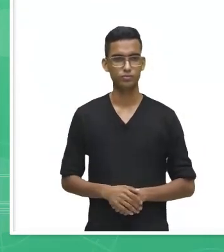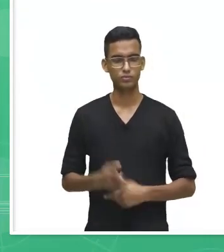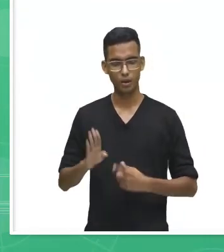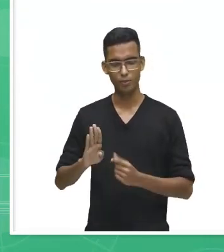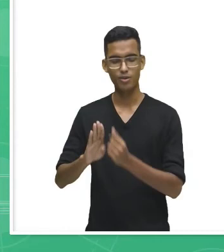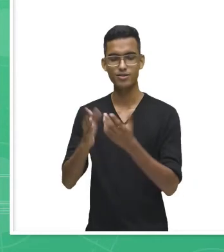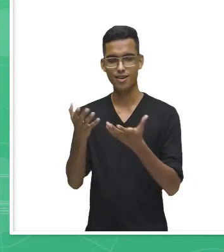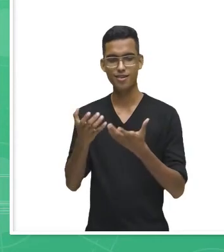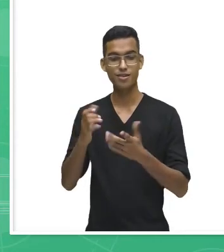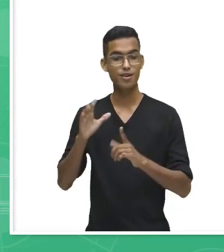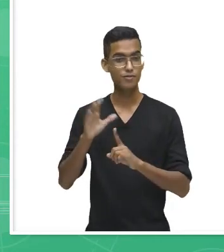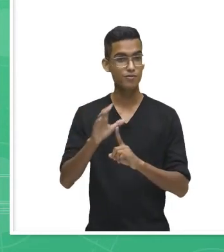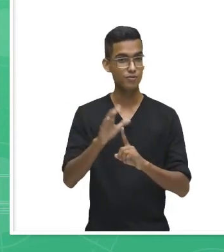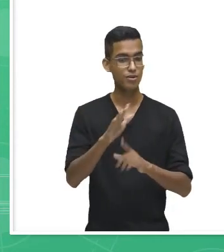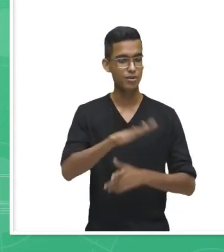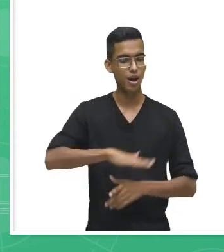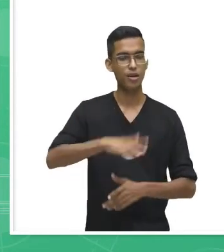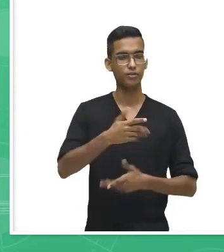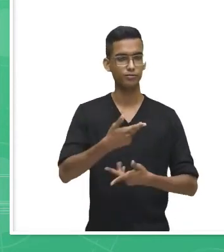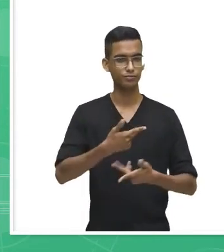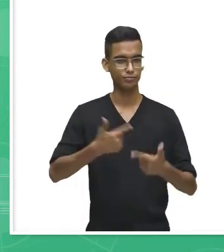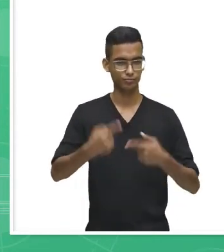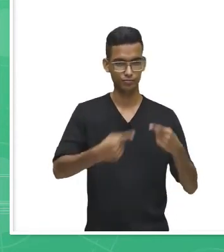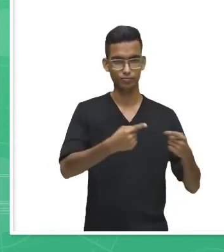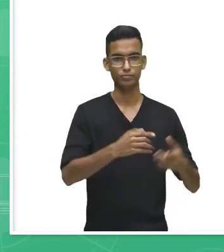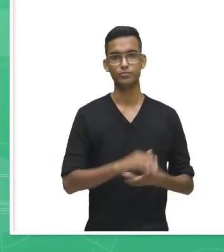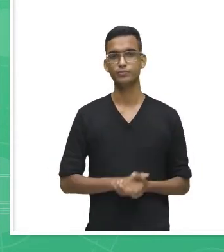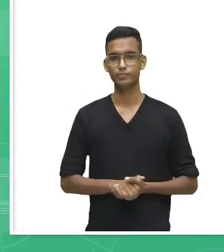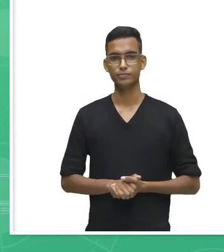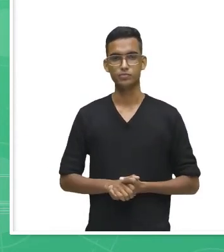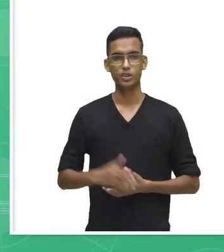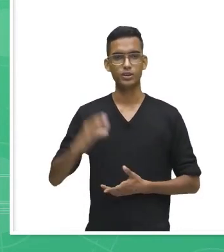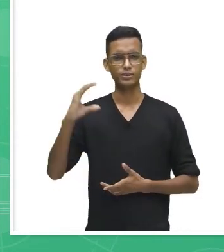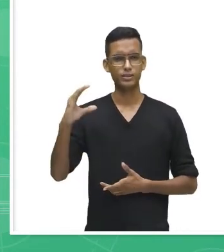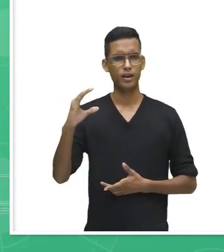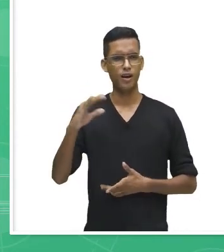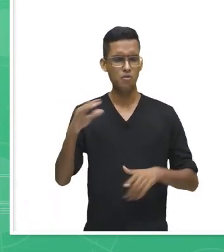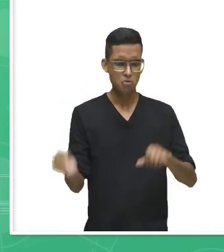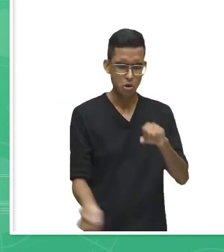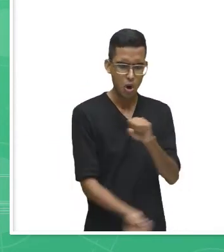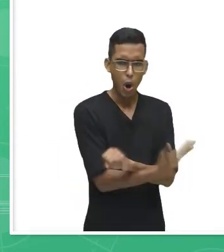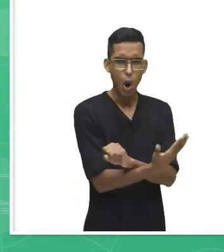né? C, as fraudes eleitorais que existiam na eleição, gente, eleições